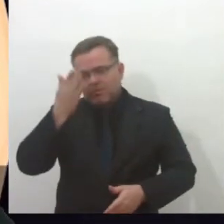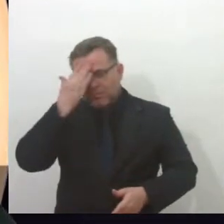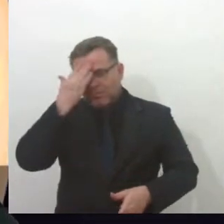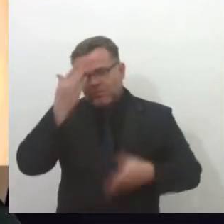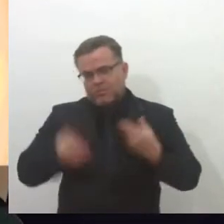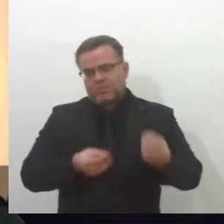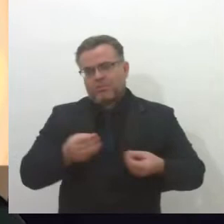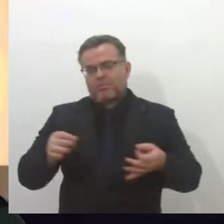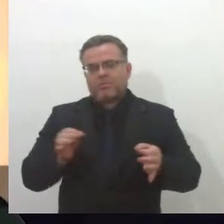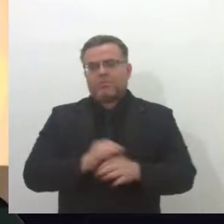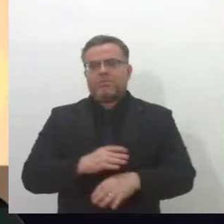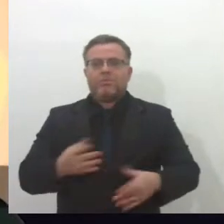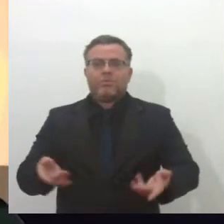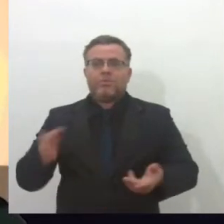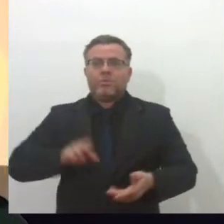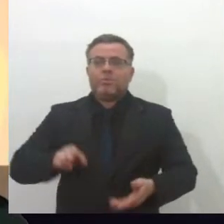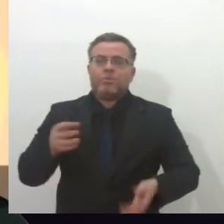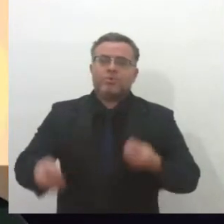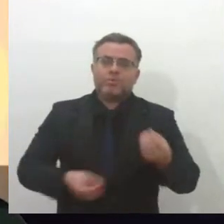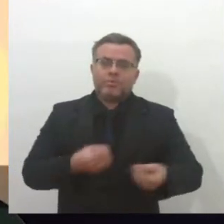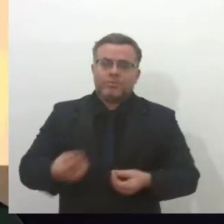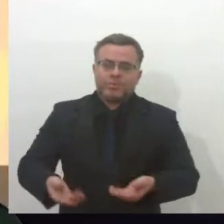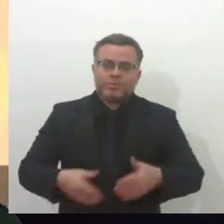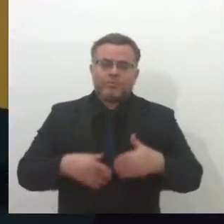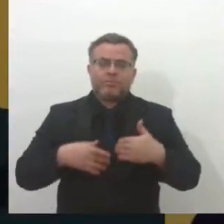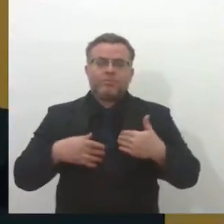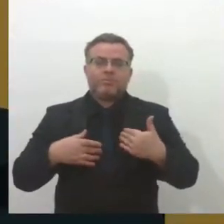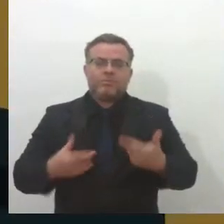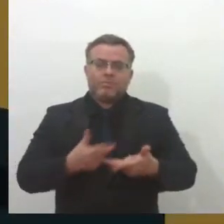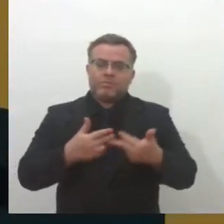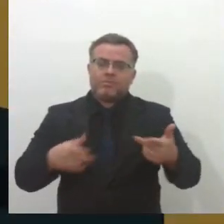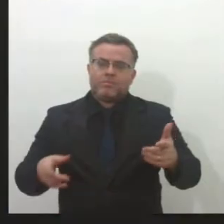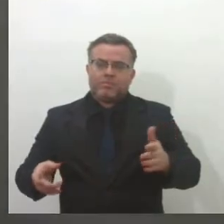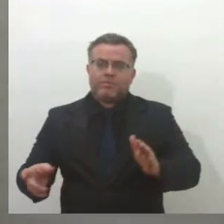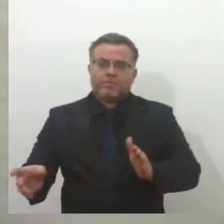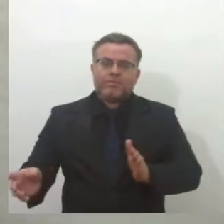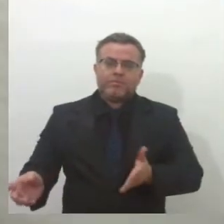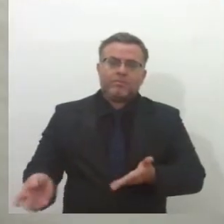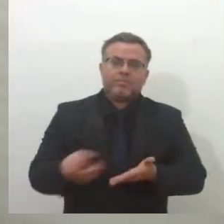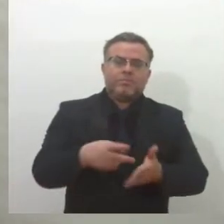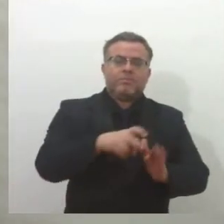que servem os encargos setoriais e tributos na sua conta de luz.